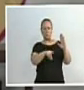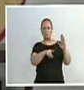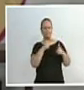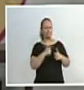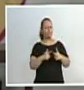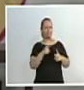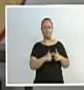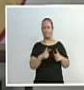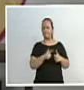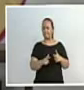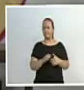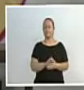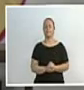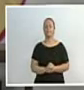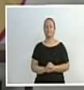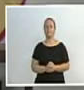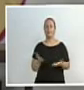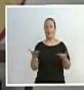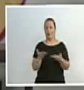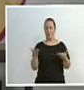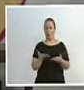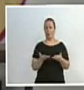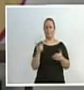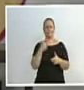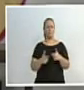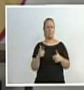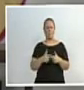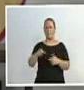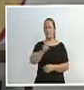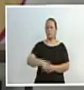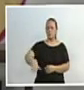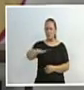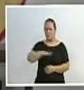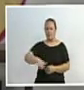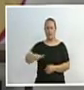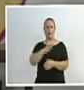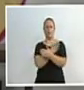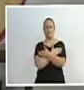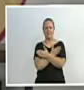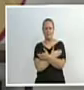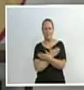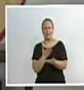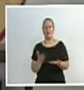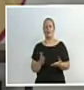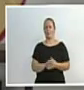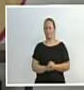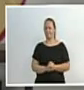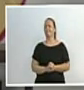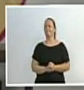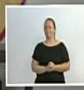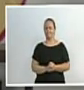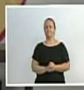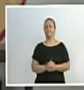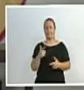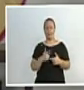Essa catástrofe social do desemprego, senhores vereadores, que assola o